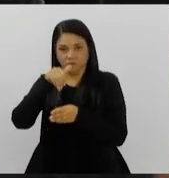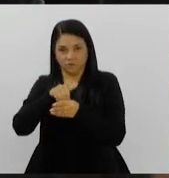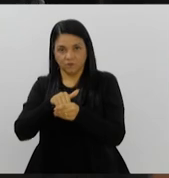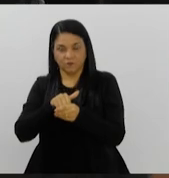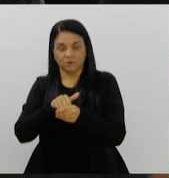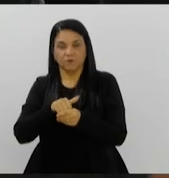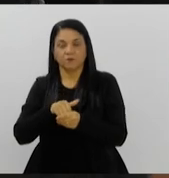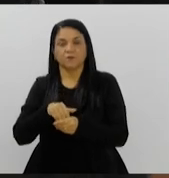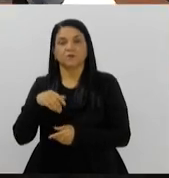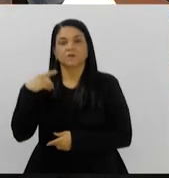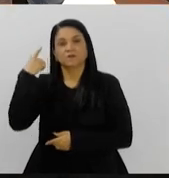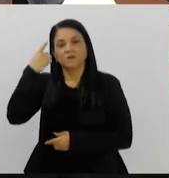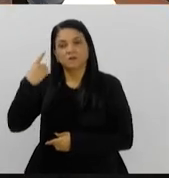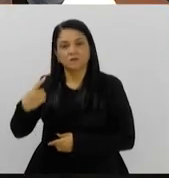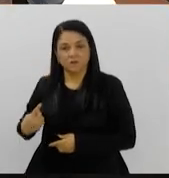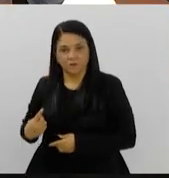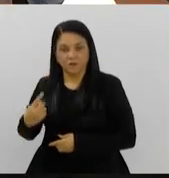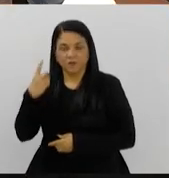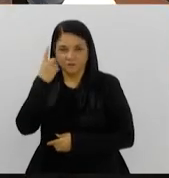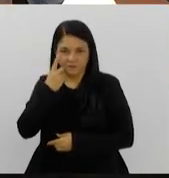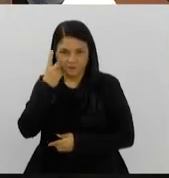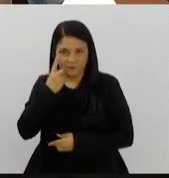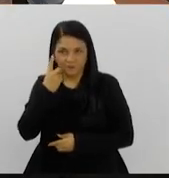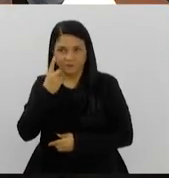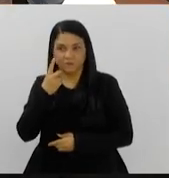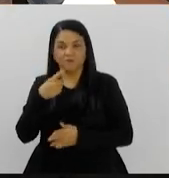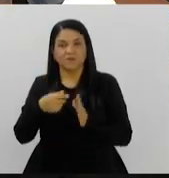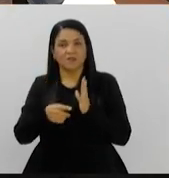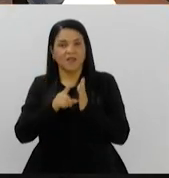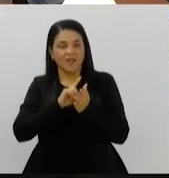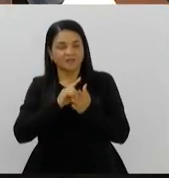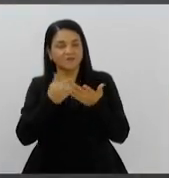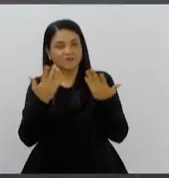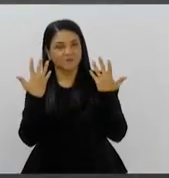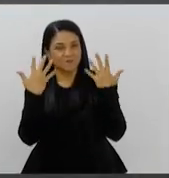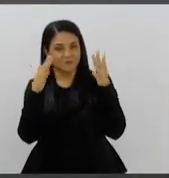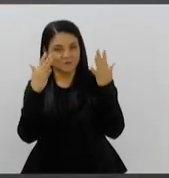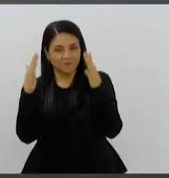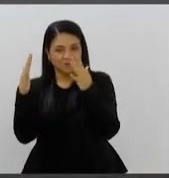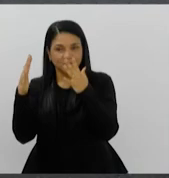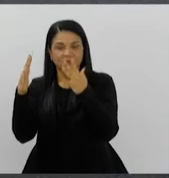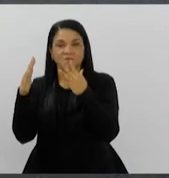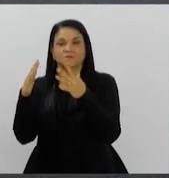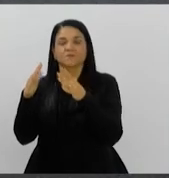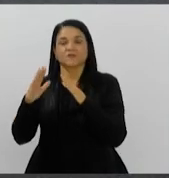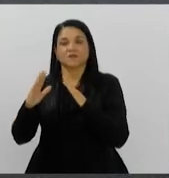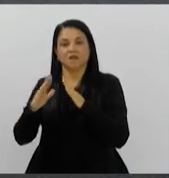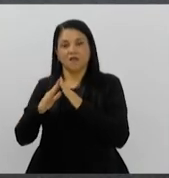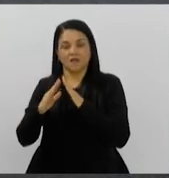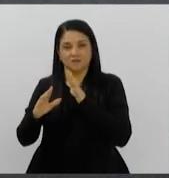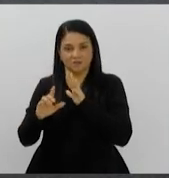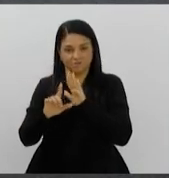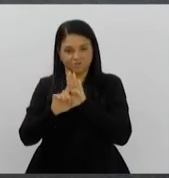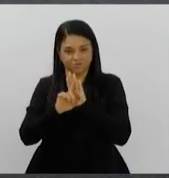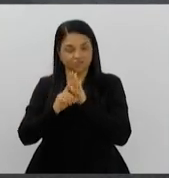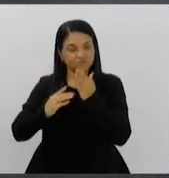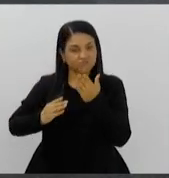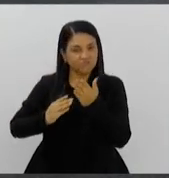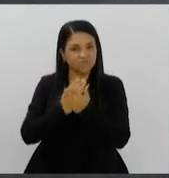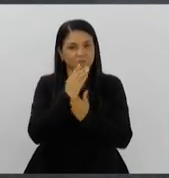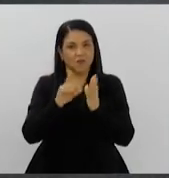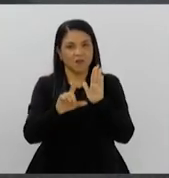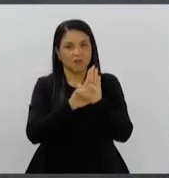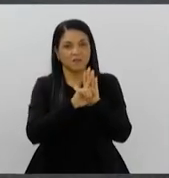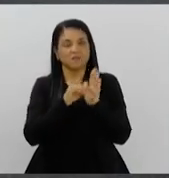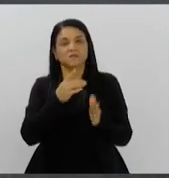deputada Dani Balbi. Primeiro, antes de tudo, queria parabenizar a casa por ter aprovado um projeto de lei que trata de saúde mental,